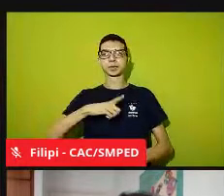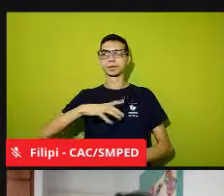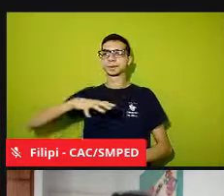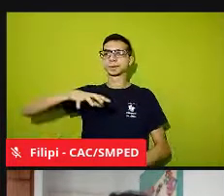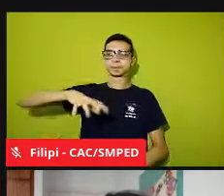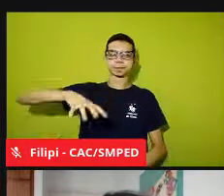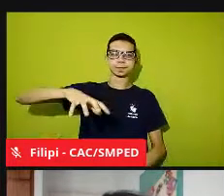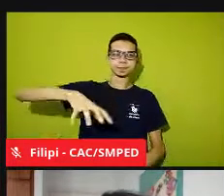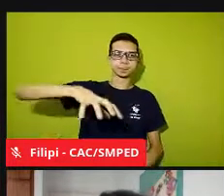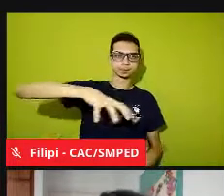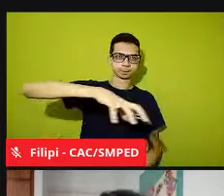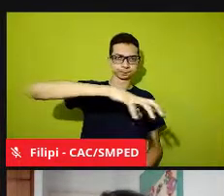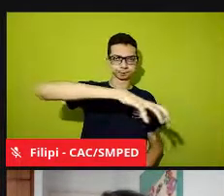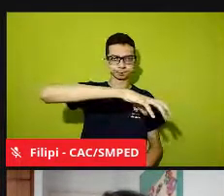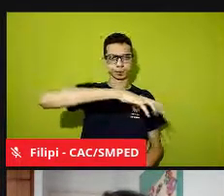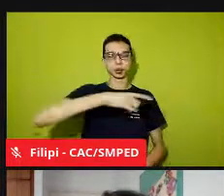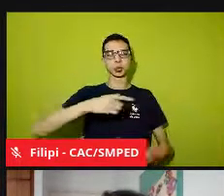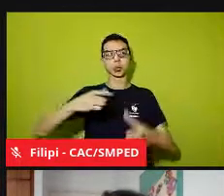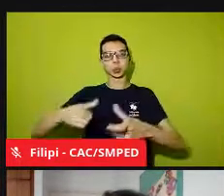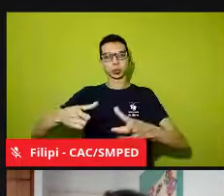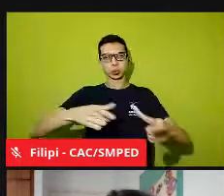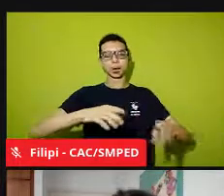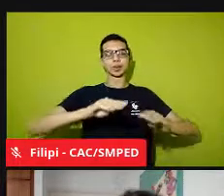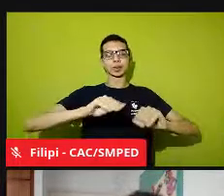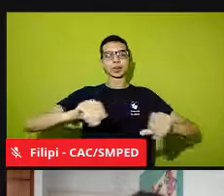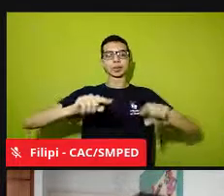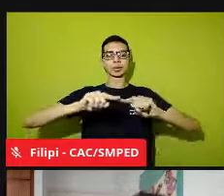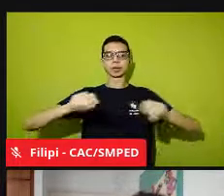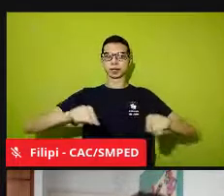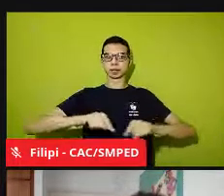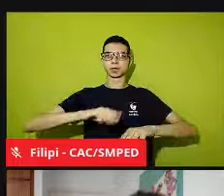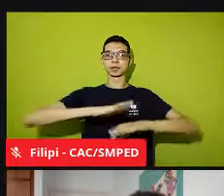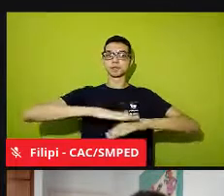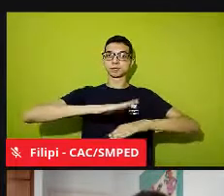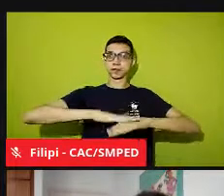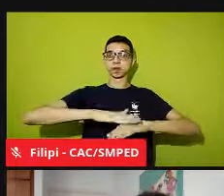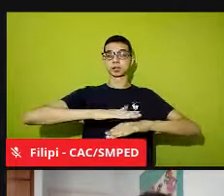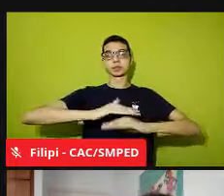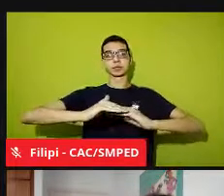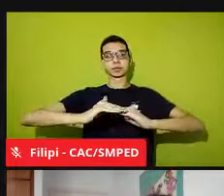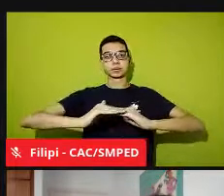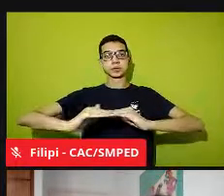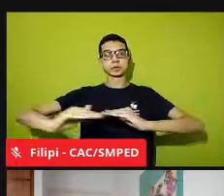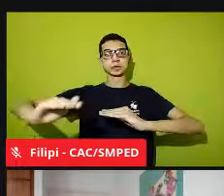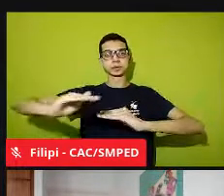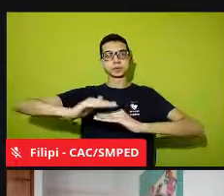em parte desses terrenos, né. E a gente, na verdade, existia um projeto